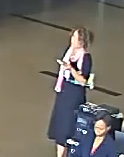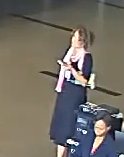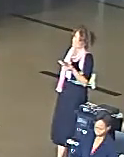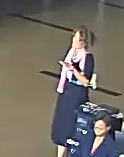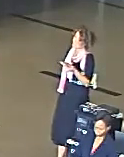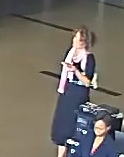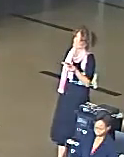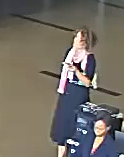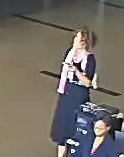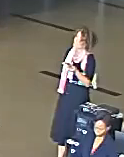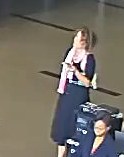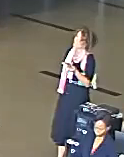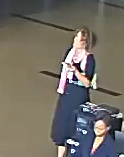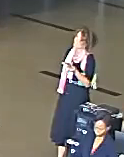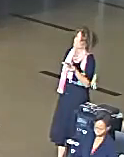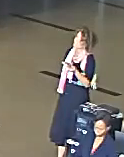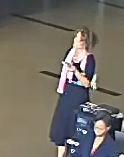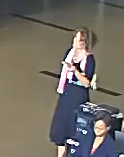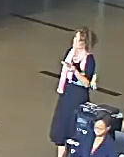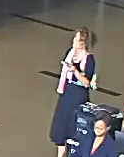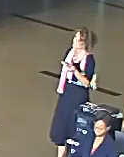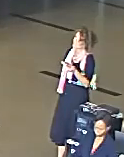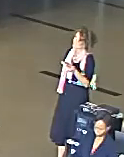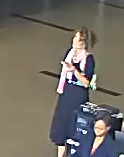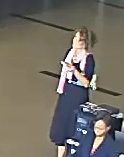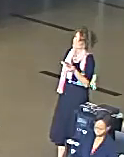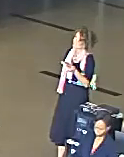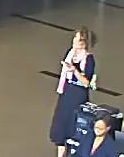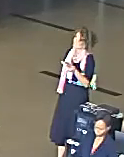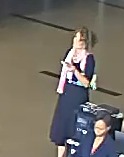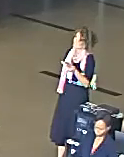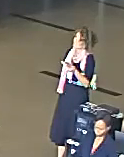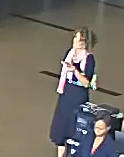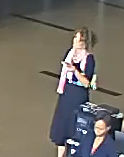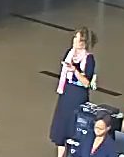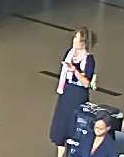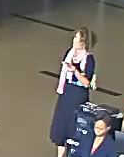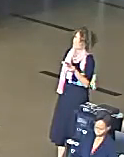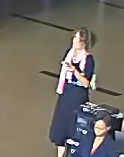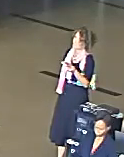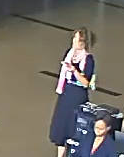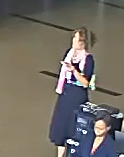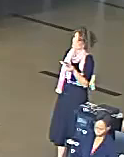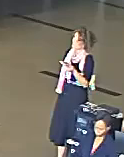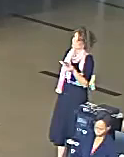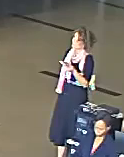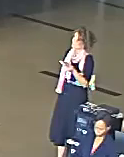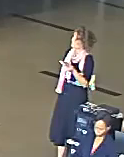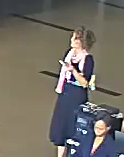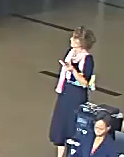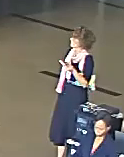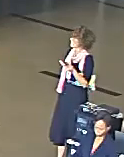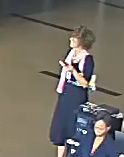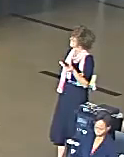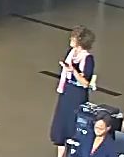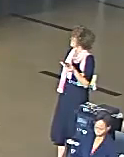eh na ouvidoria do Ministério Público aqui de Minas por causa desse negócio que aconteceu no dia